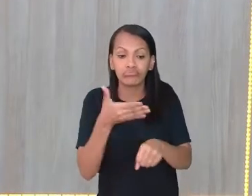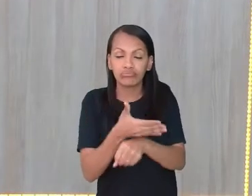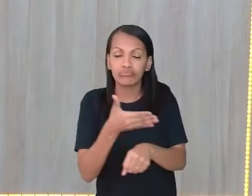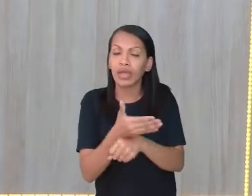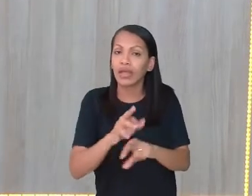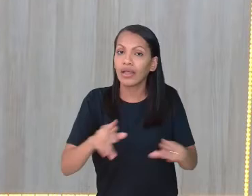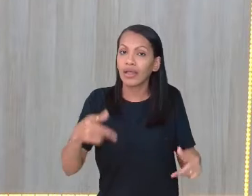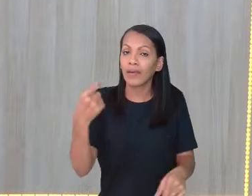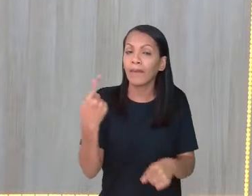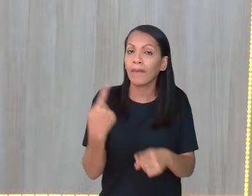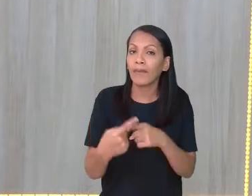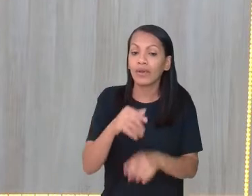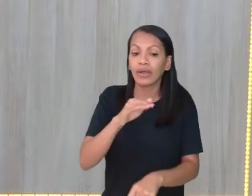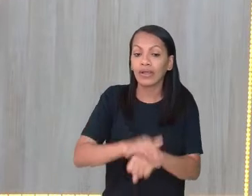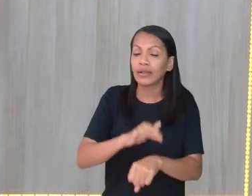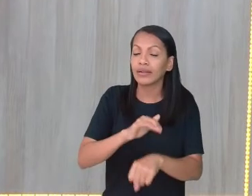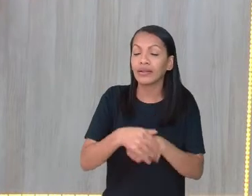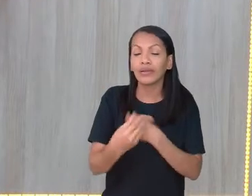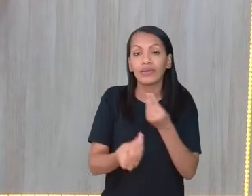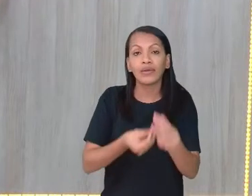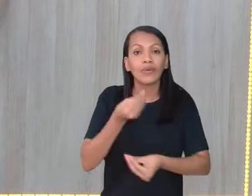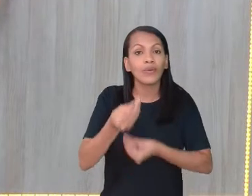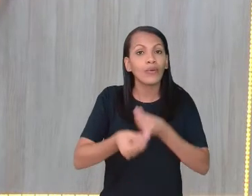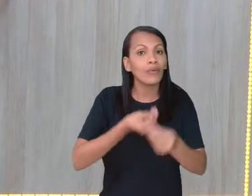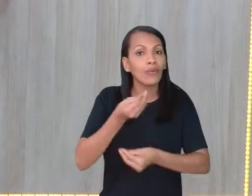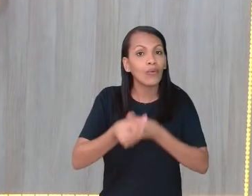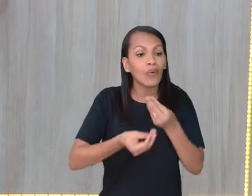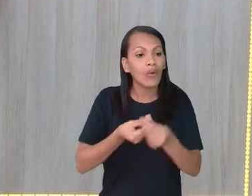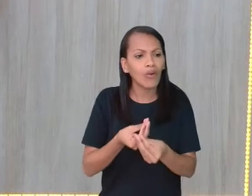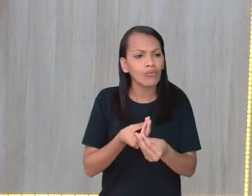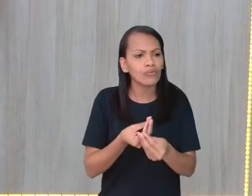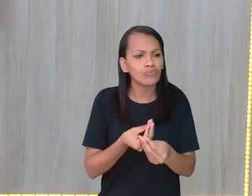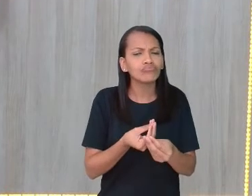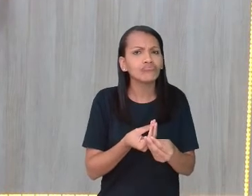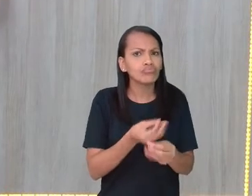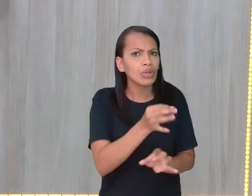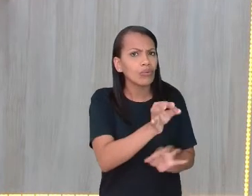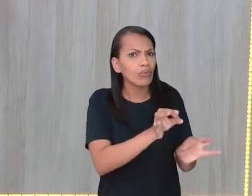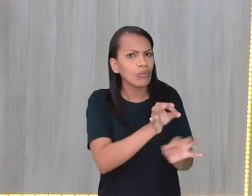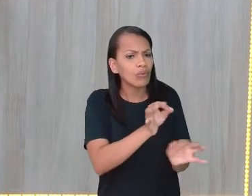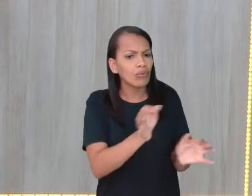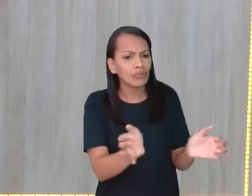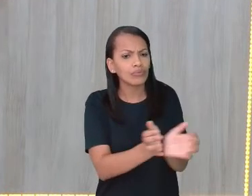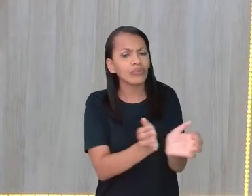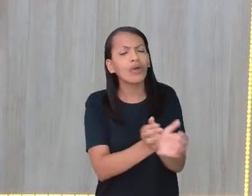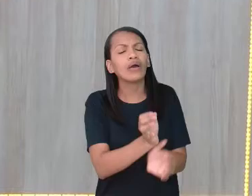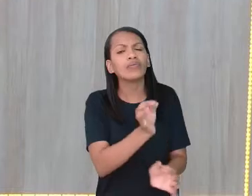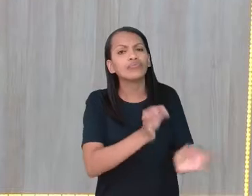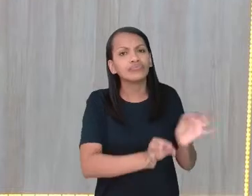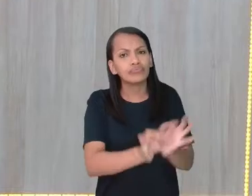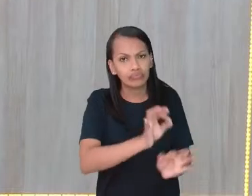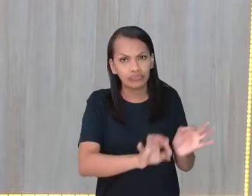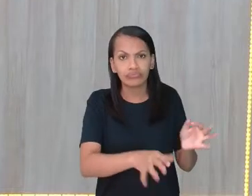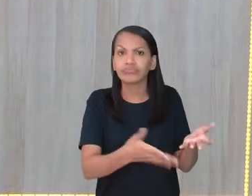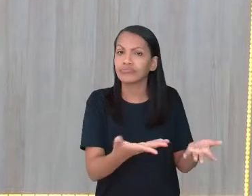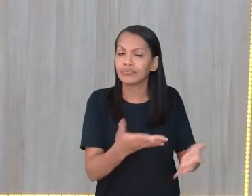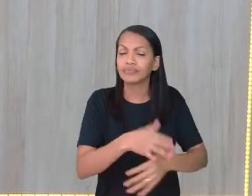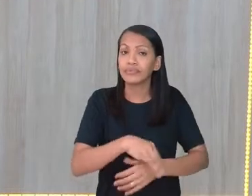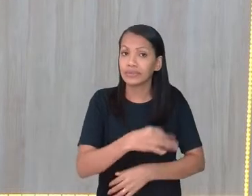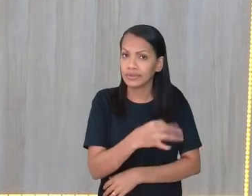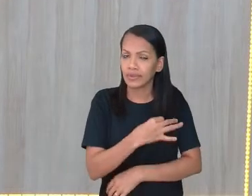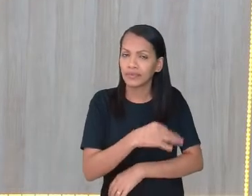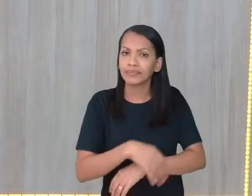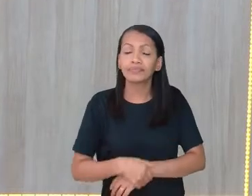porque depende de como essa entidade ela se organiza. Então, ela tem essa autonomia também,